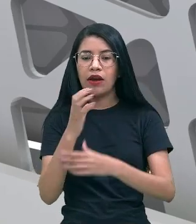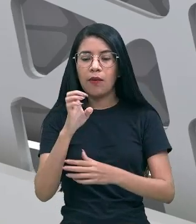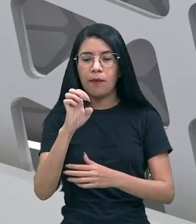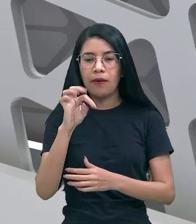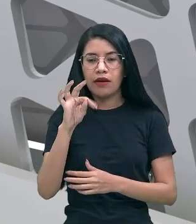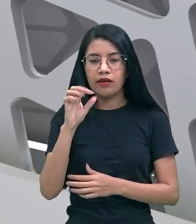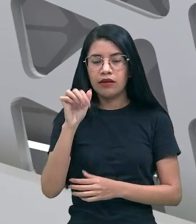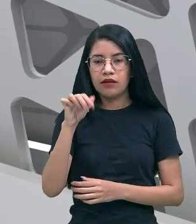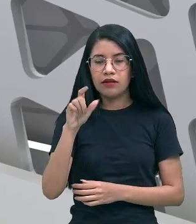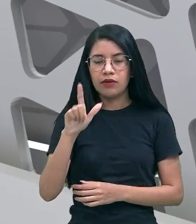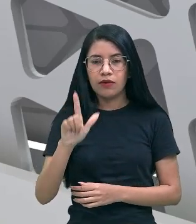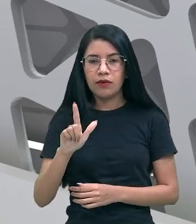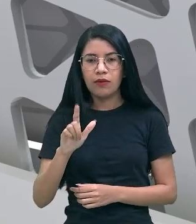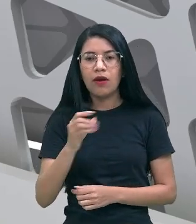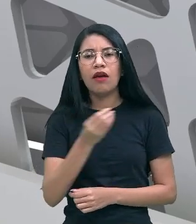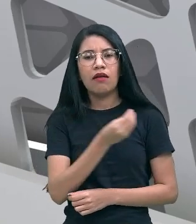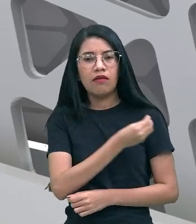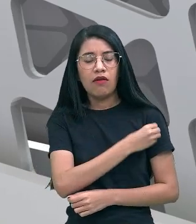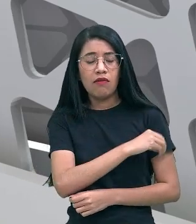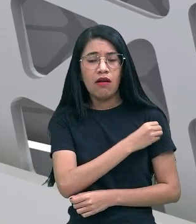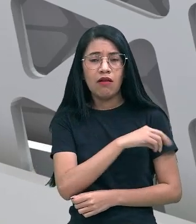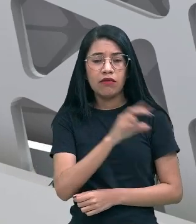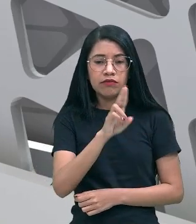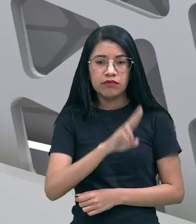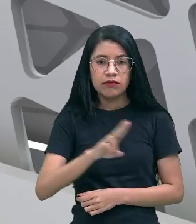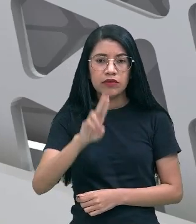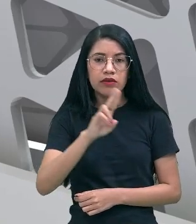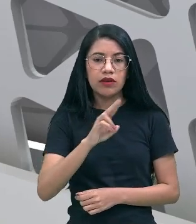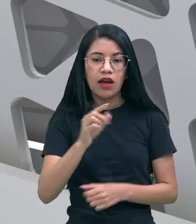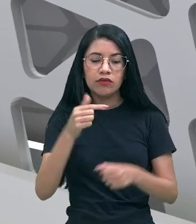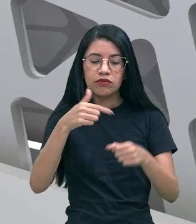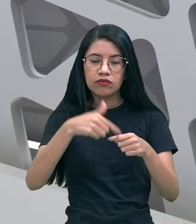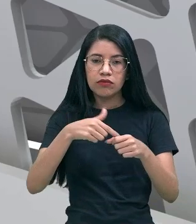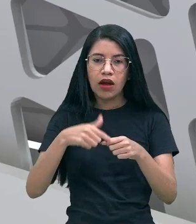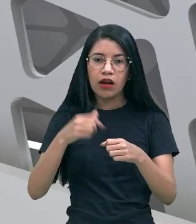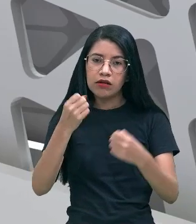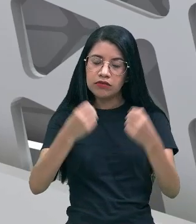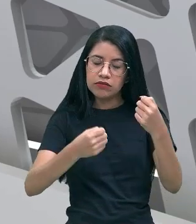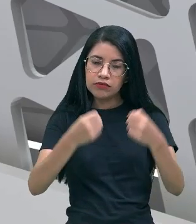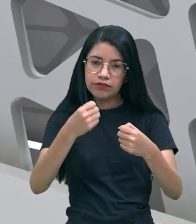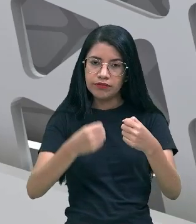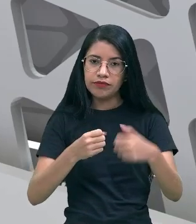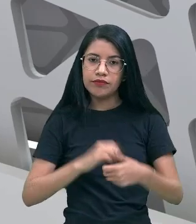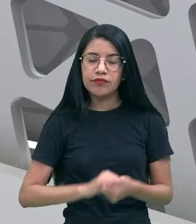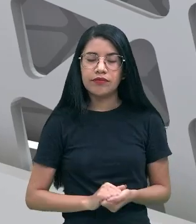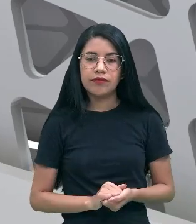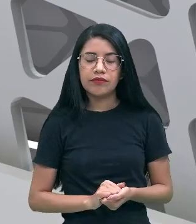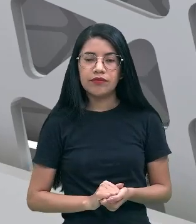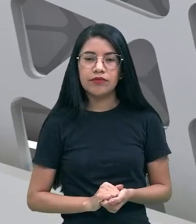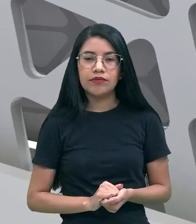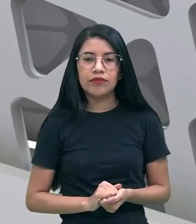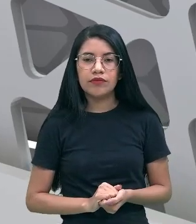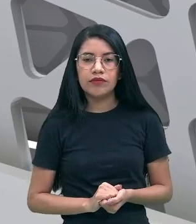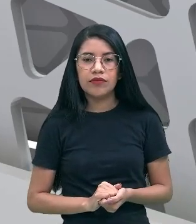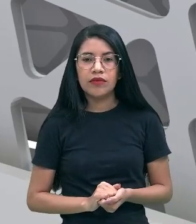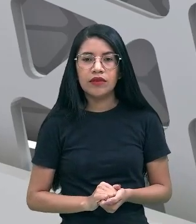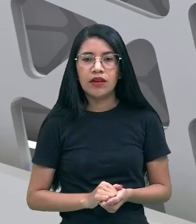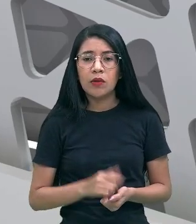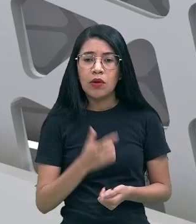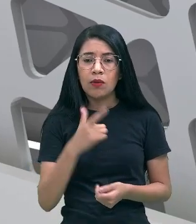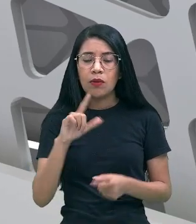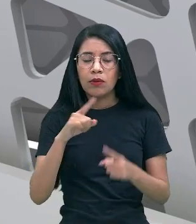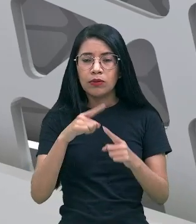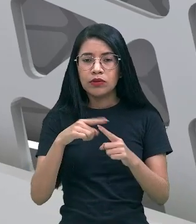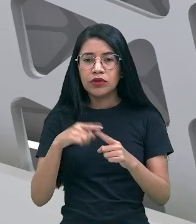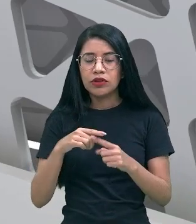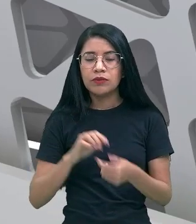O etanol é o álcool utilizado nos carros, por exemplo, tá bom? Então ele é uma alternativa. Primeiro,